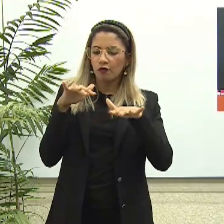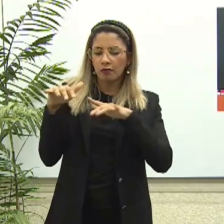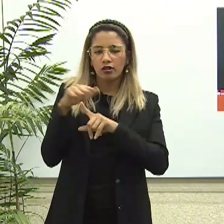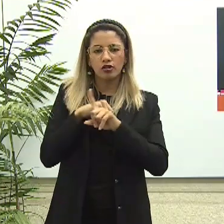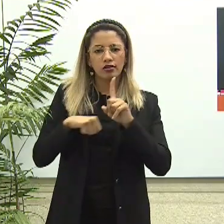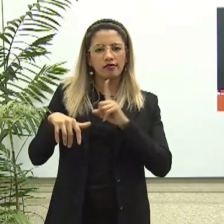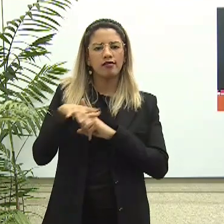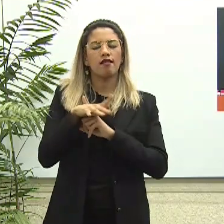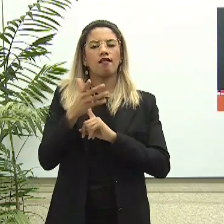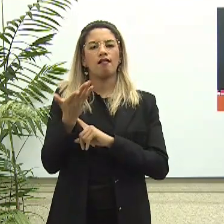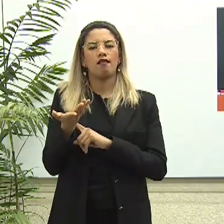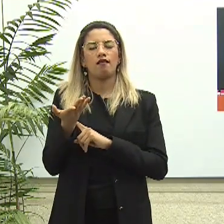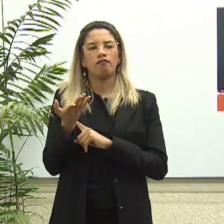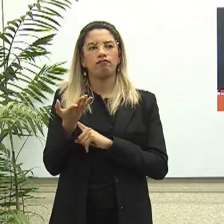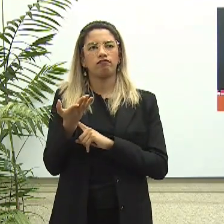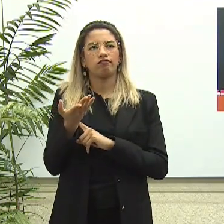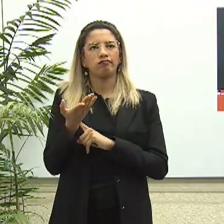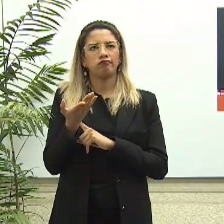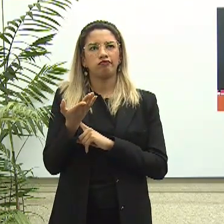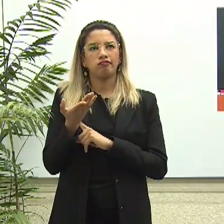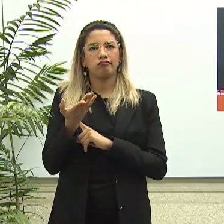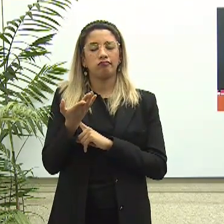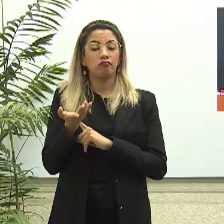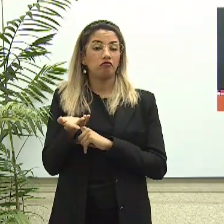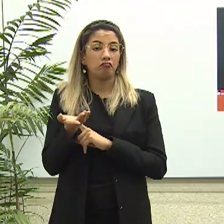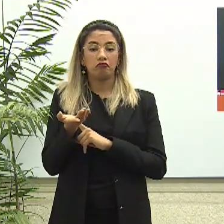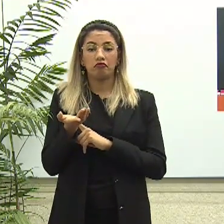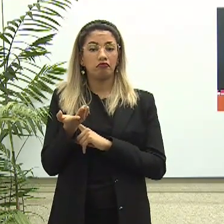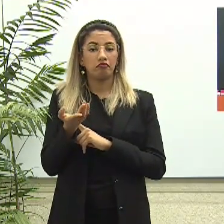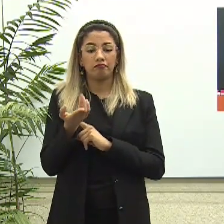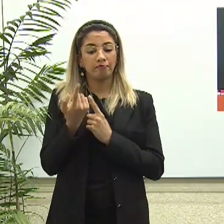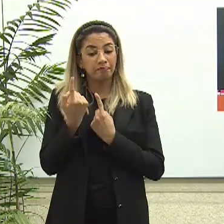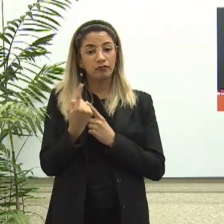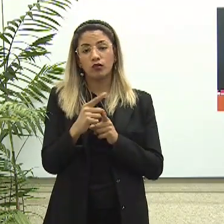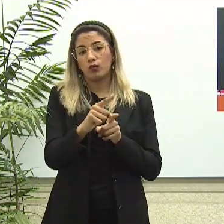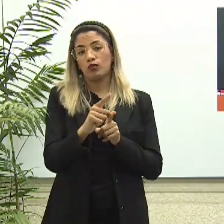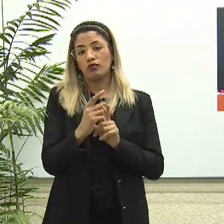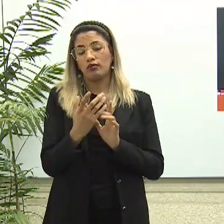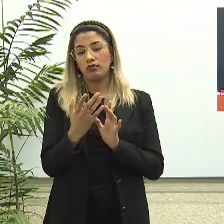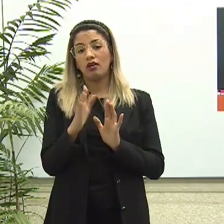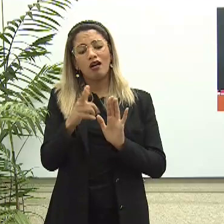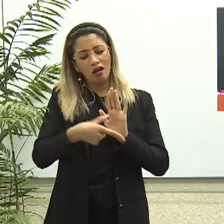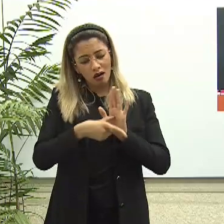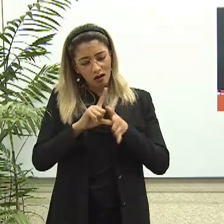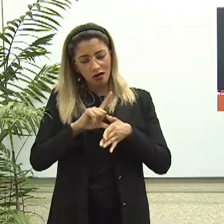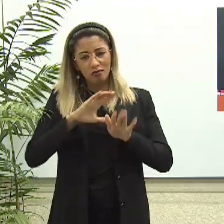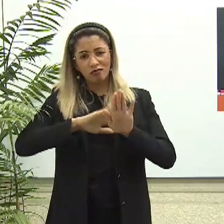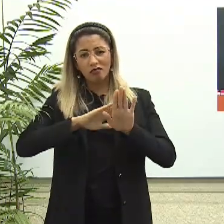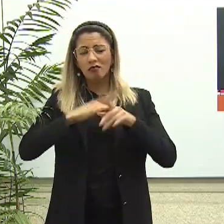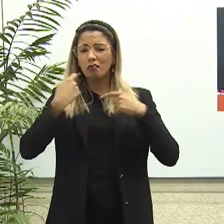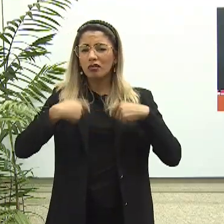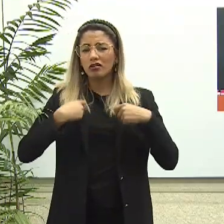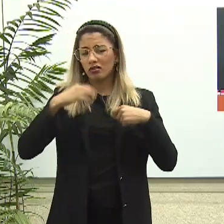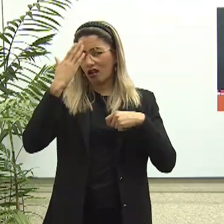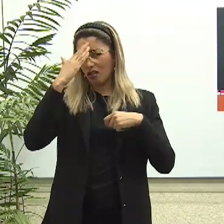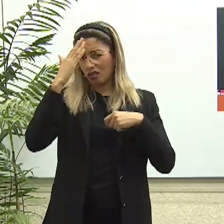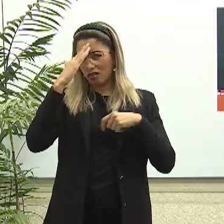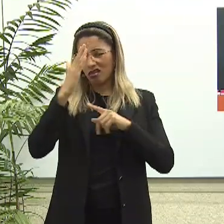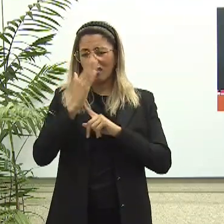hoje seguir na contraofensiva sem entender o quanto que que esse esses essa tecnologia de controle